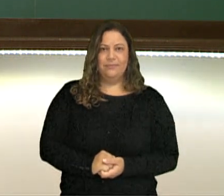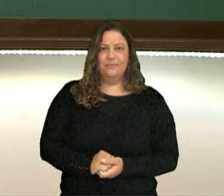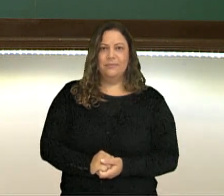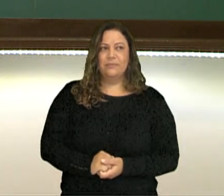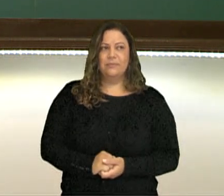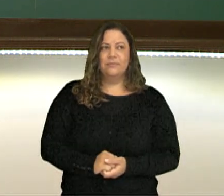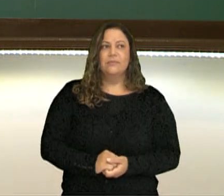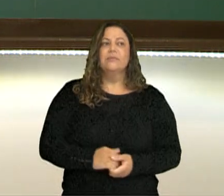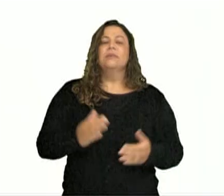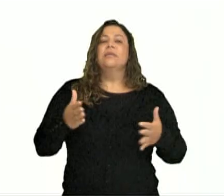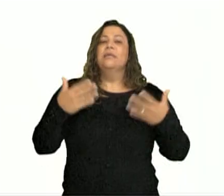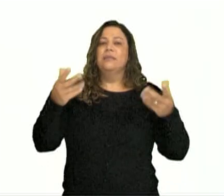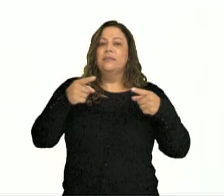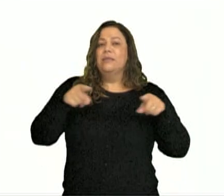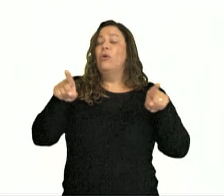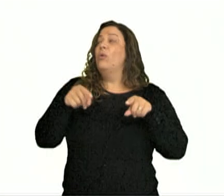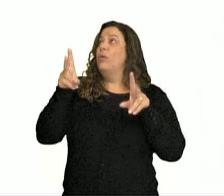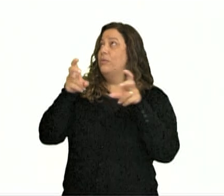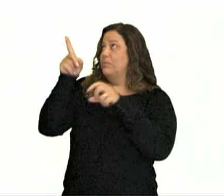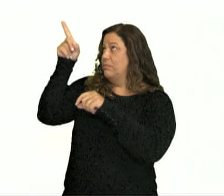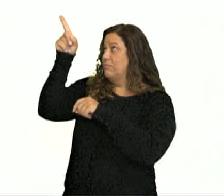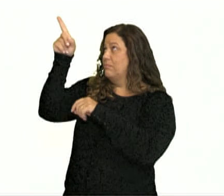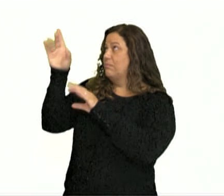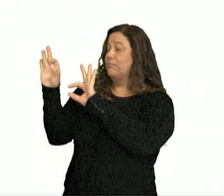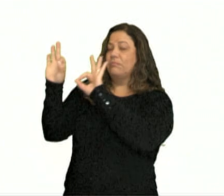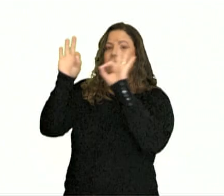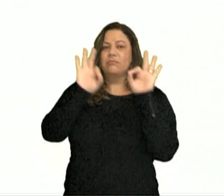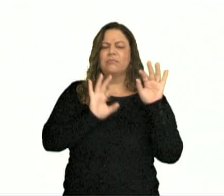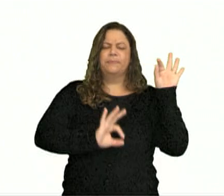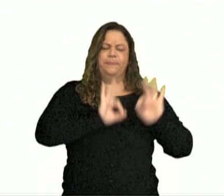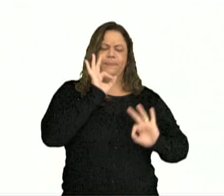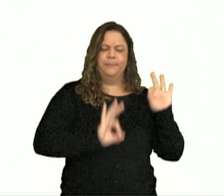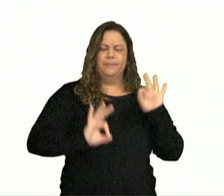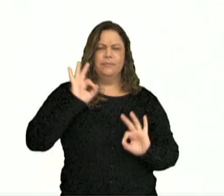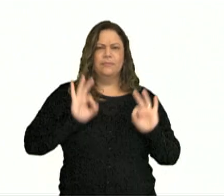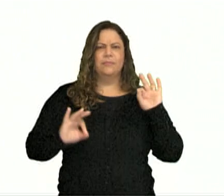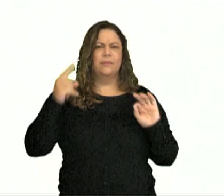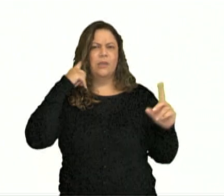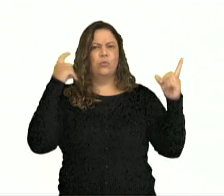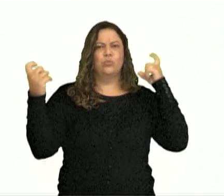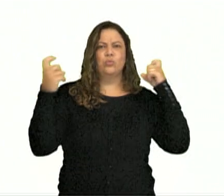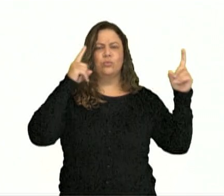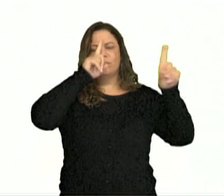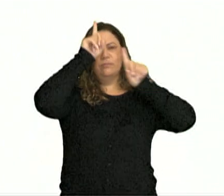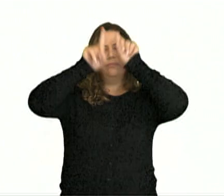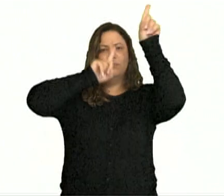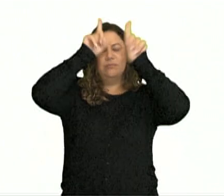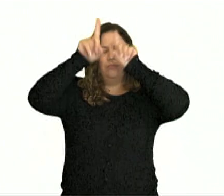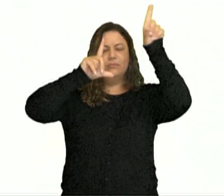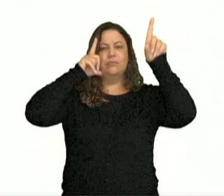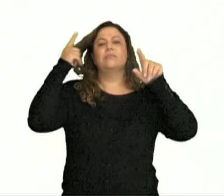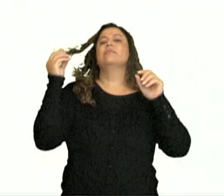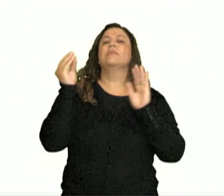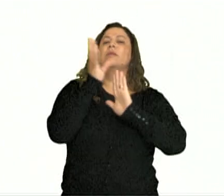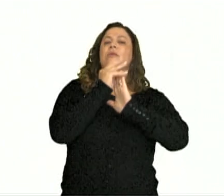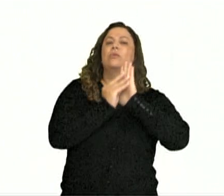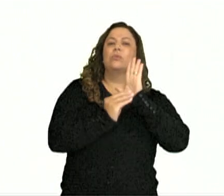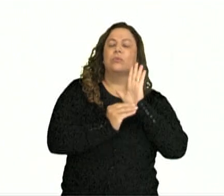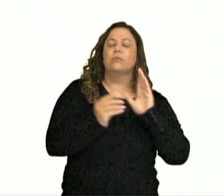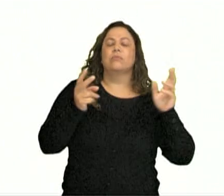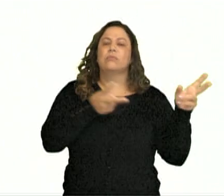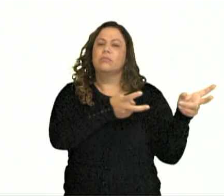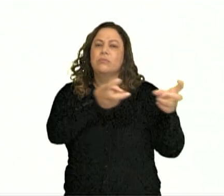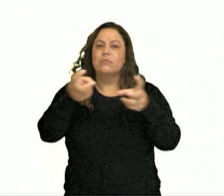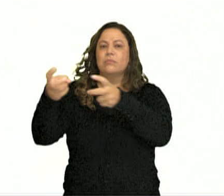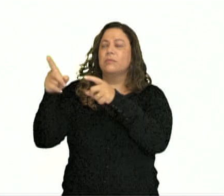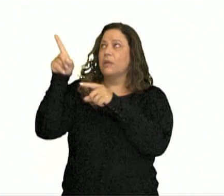Então, partitura musical. Compor música é organizar sons de maneira criativa, segundo esses elementos. Observe a partitura